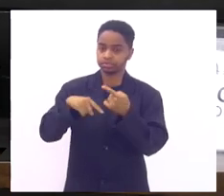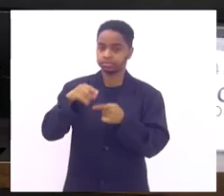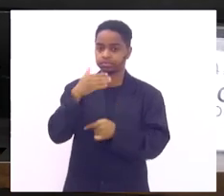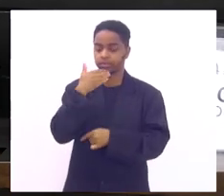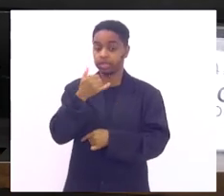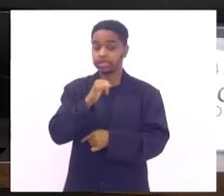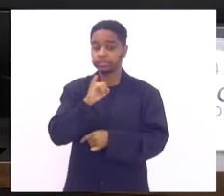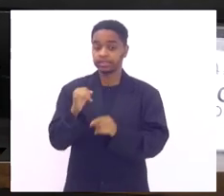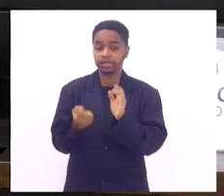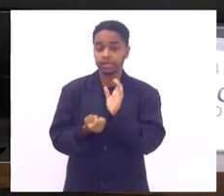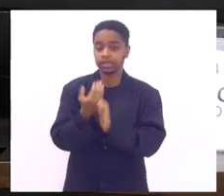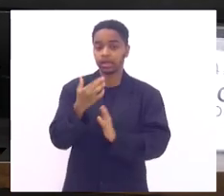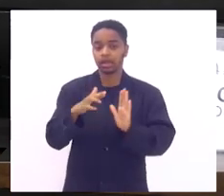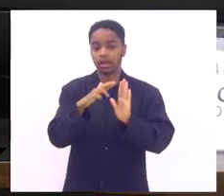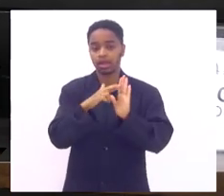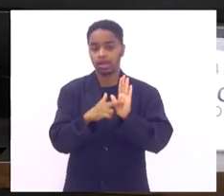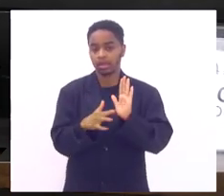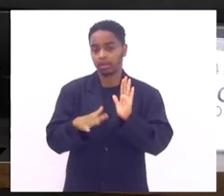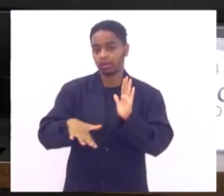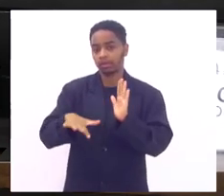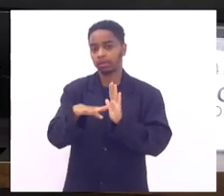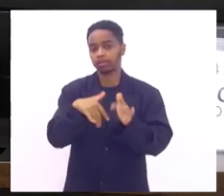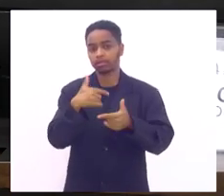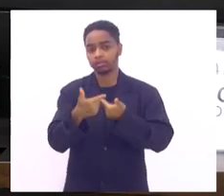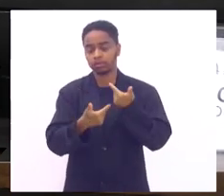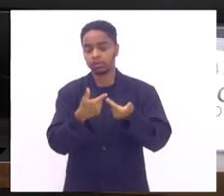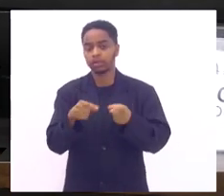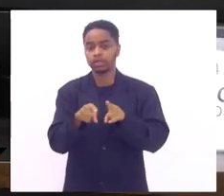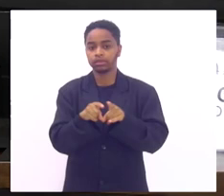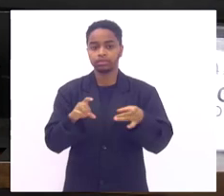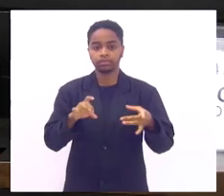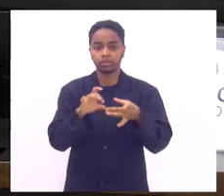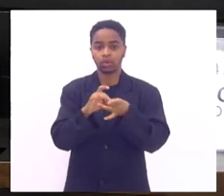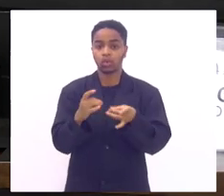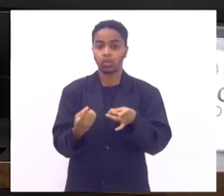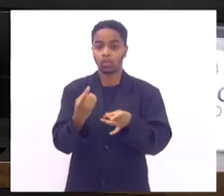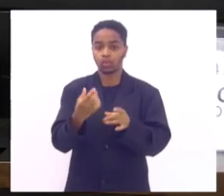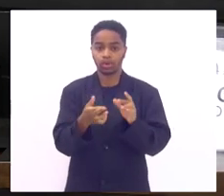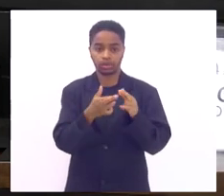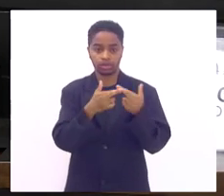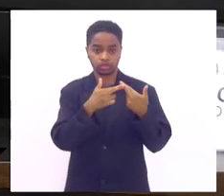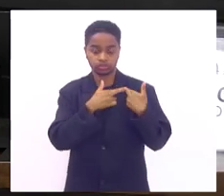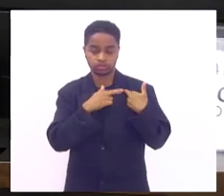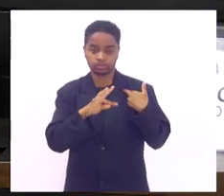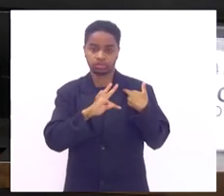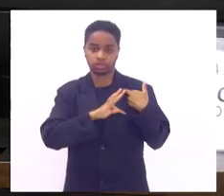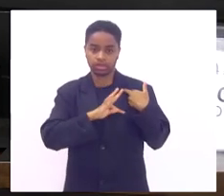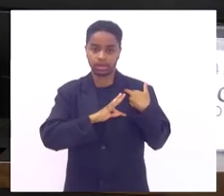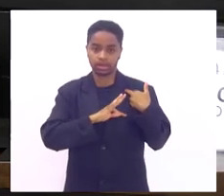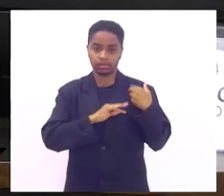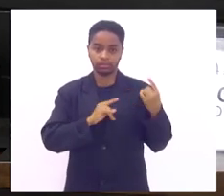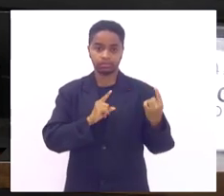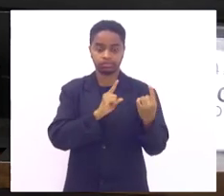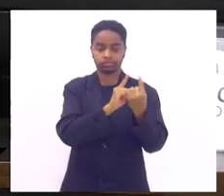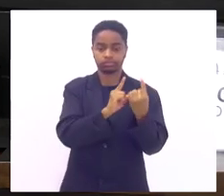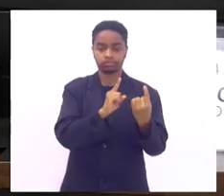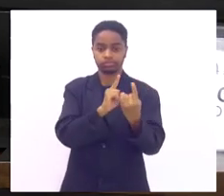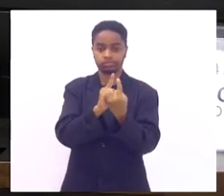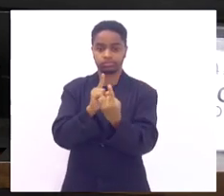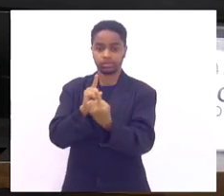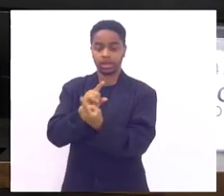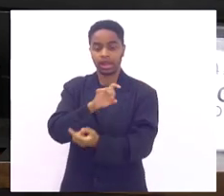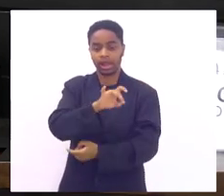regula o mercado, quando a gente vincula um responsável técnico contábil para cada empresa